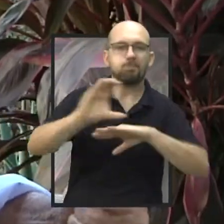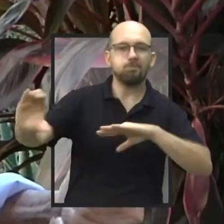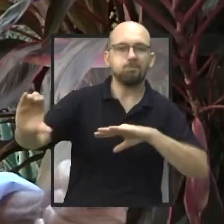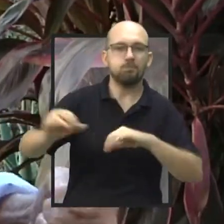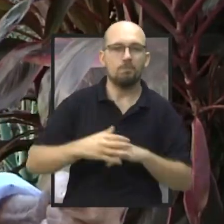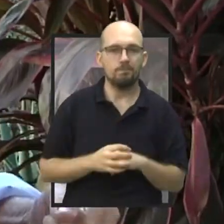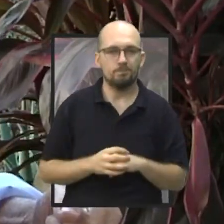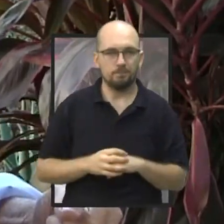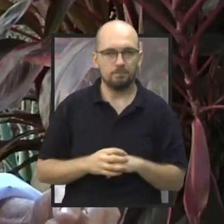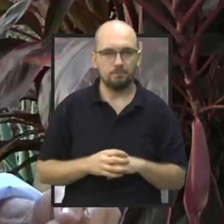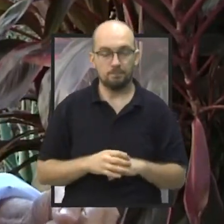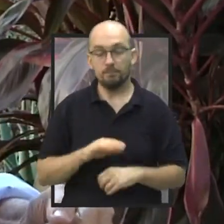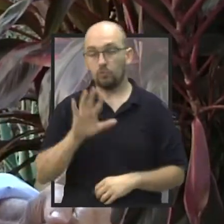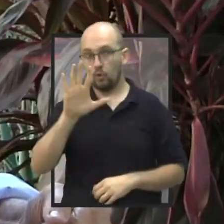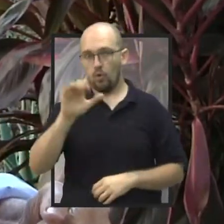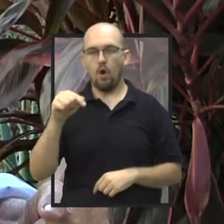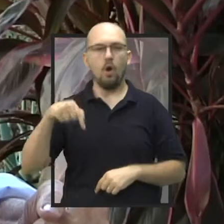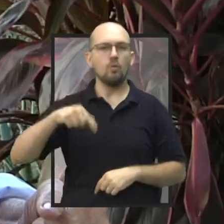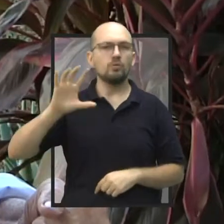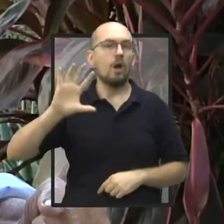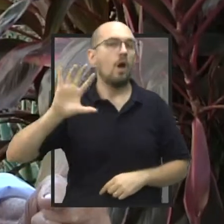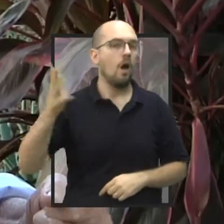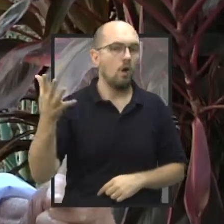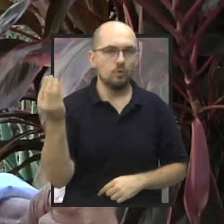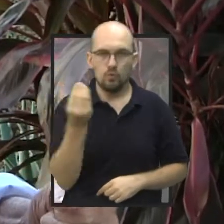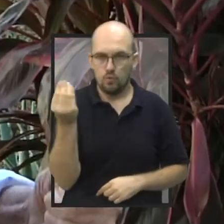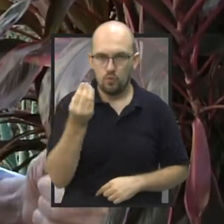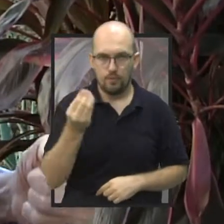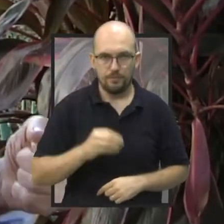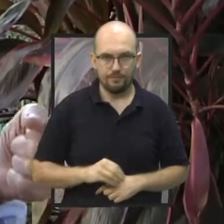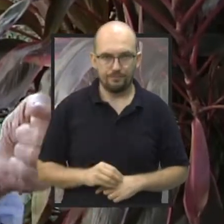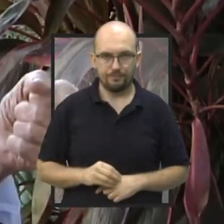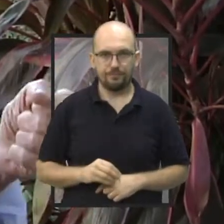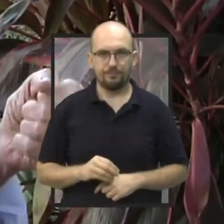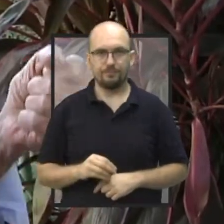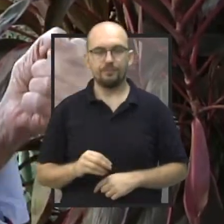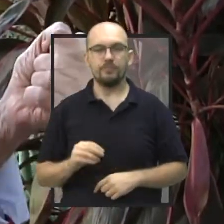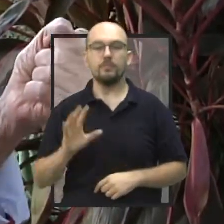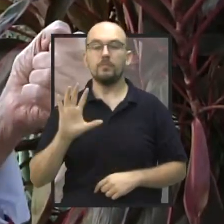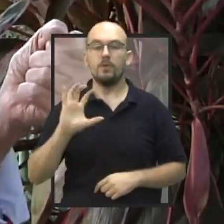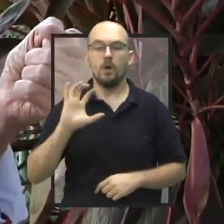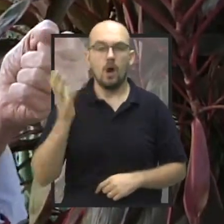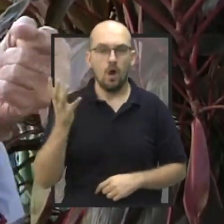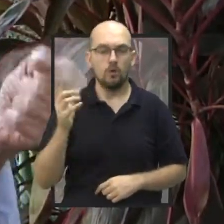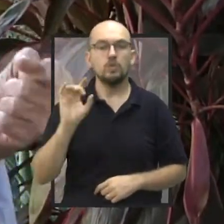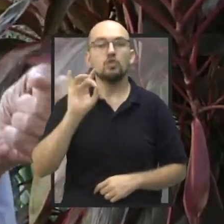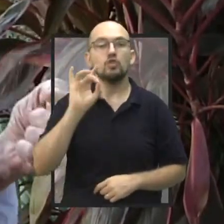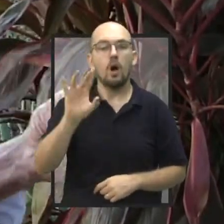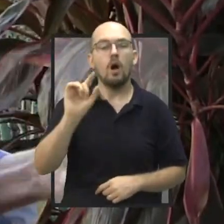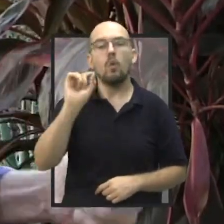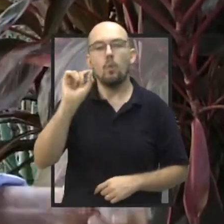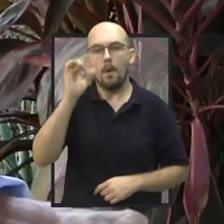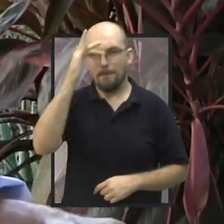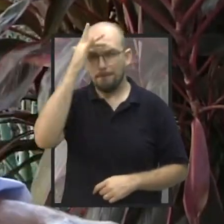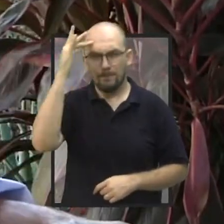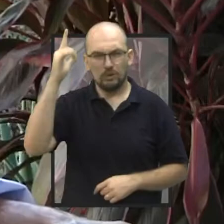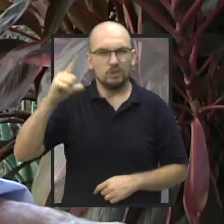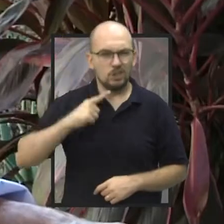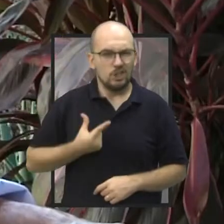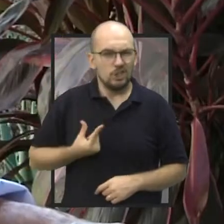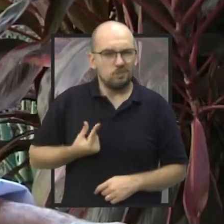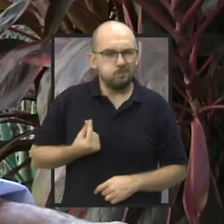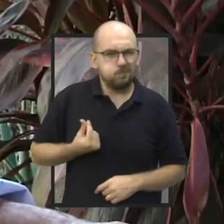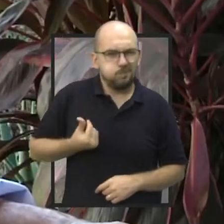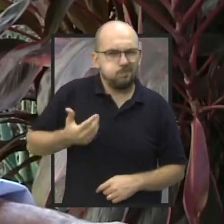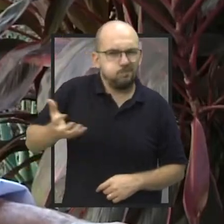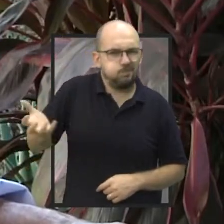O que está acontecendo hoje? Está acontecendo que só quem tem muito dinheiro na mão pode